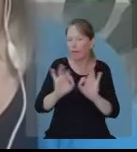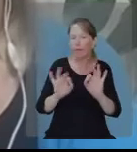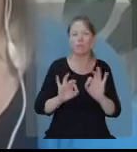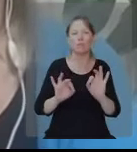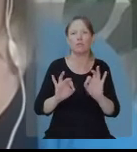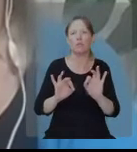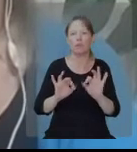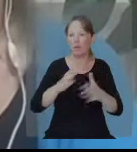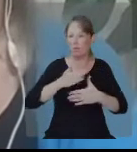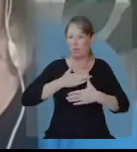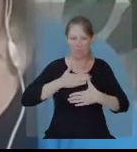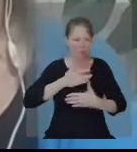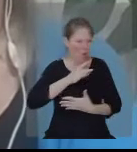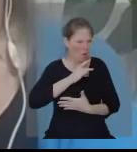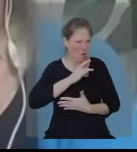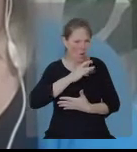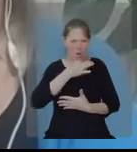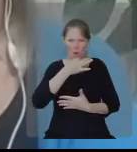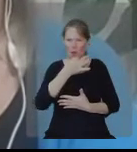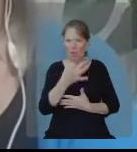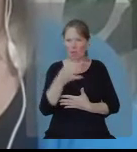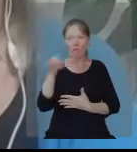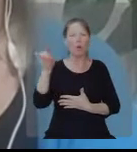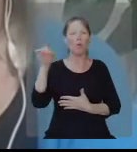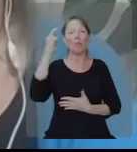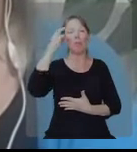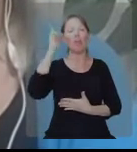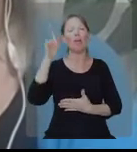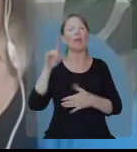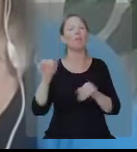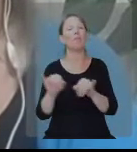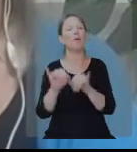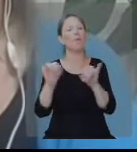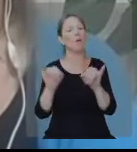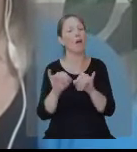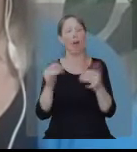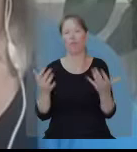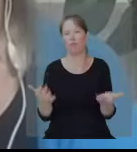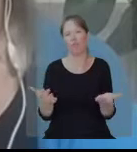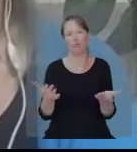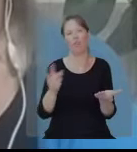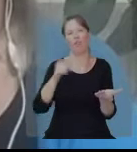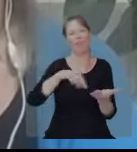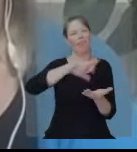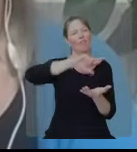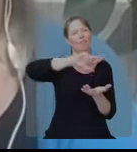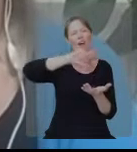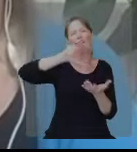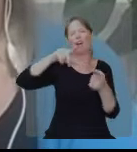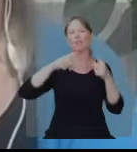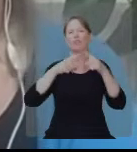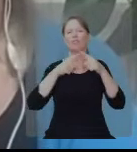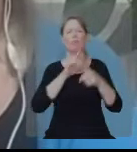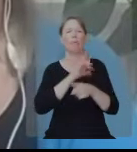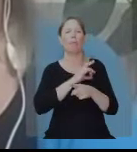tão agonizante e para aquela outra pessoa não é. E assim é com várias coisas, né? Tem gente que tem medo de